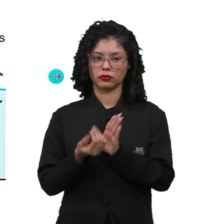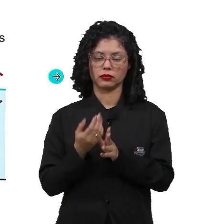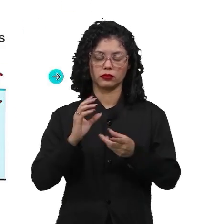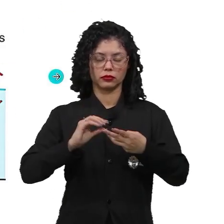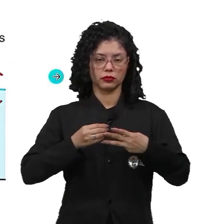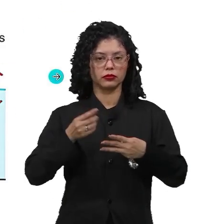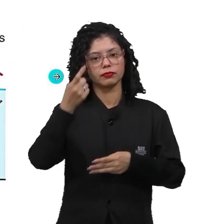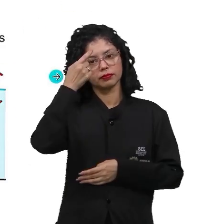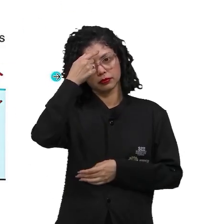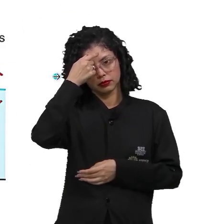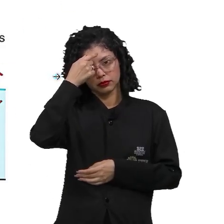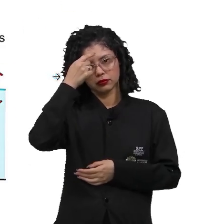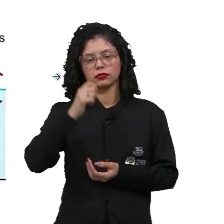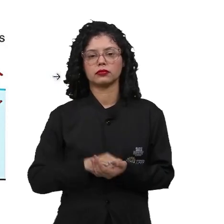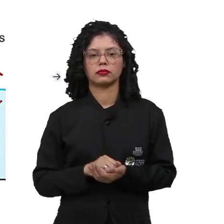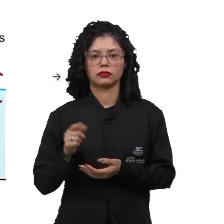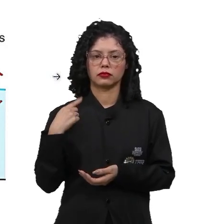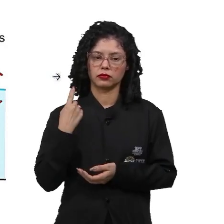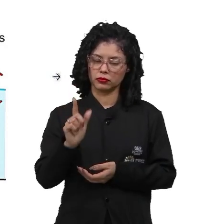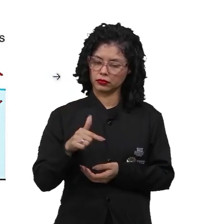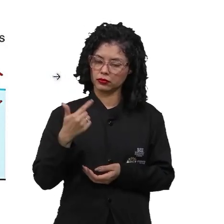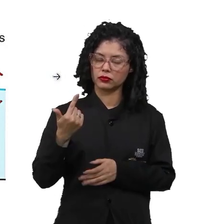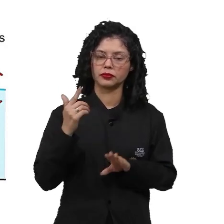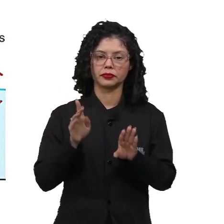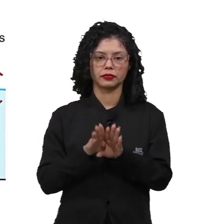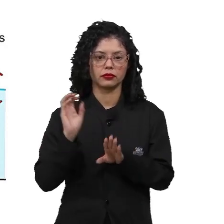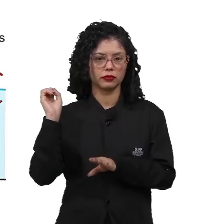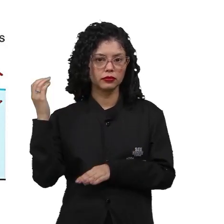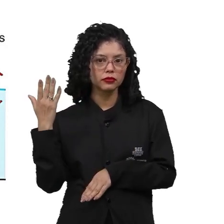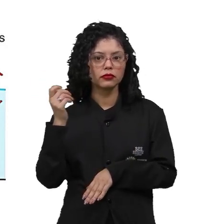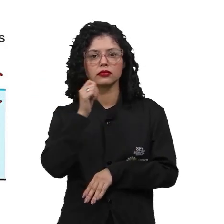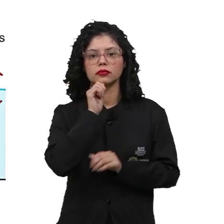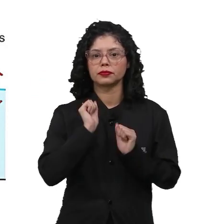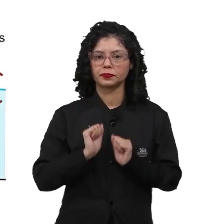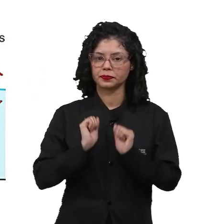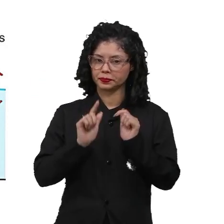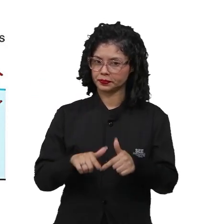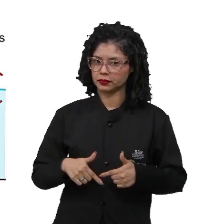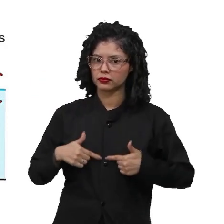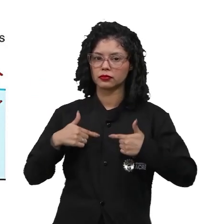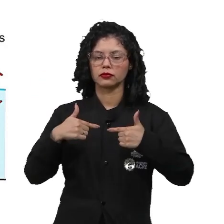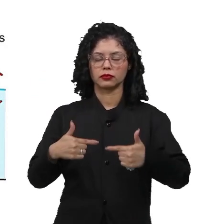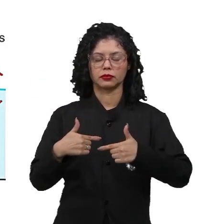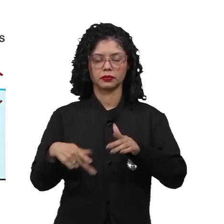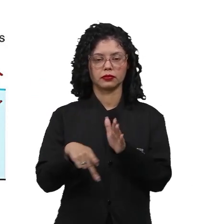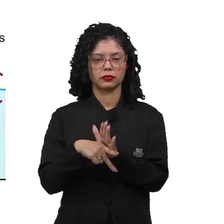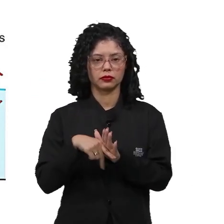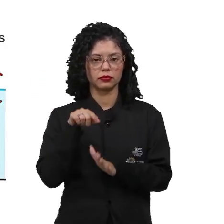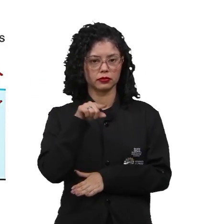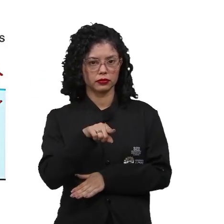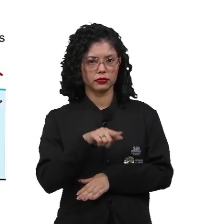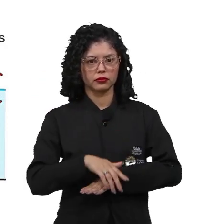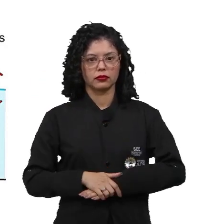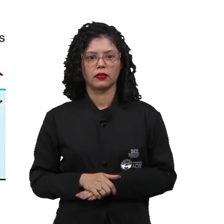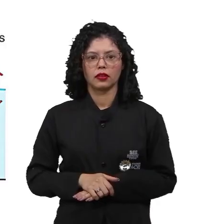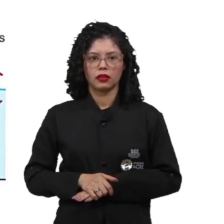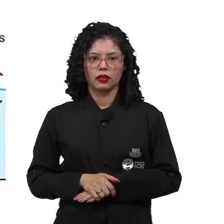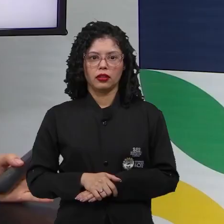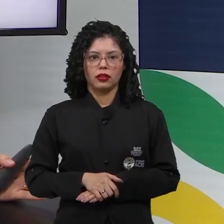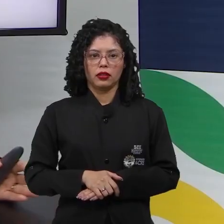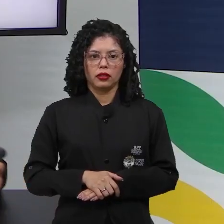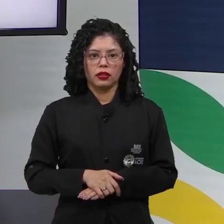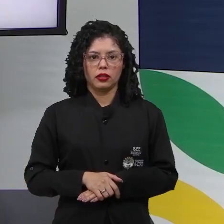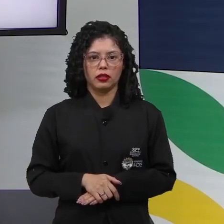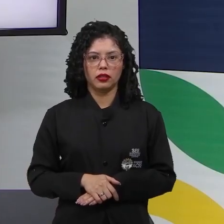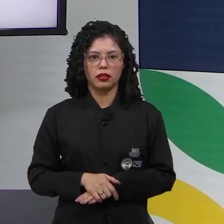de memória, né, para que numa próxima infecção ele possa combater esse tipo de